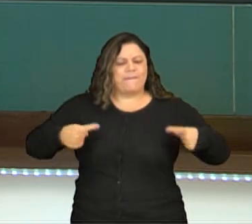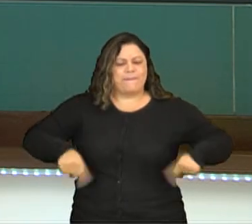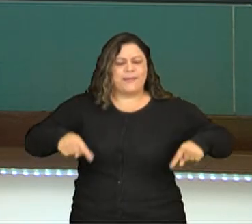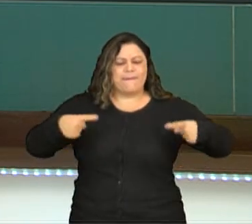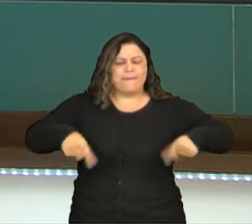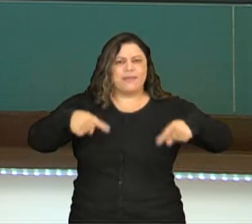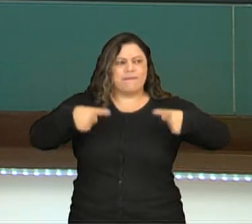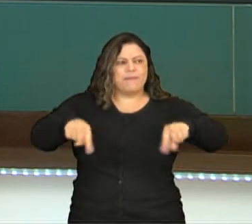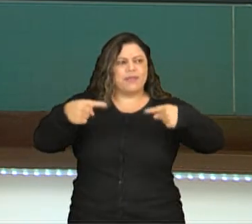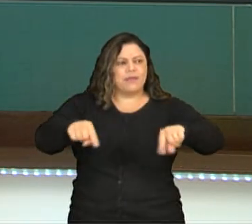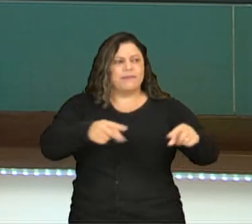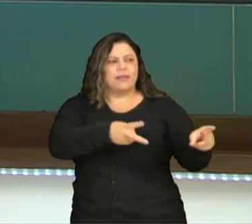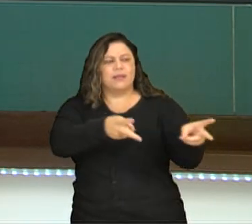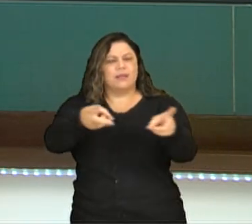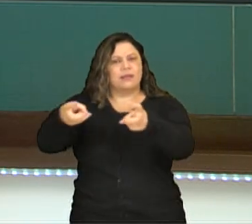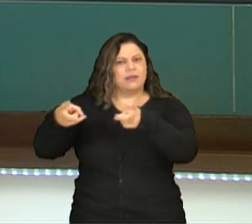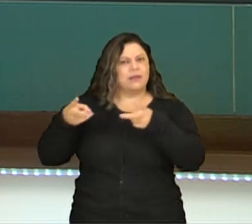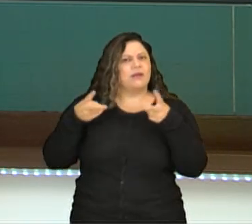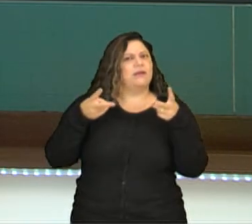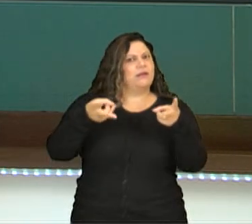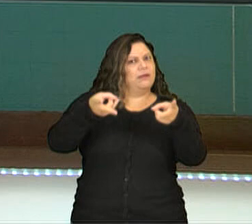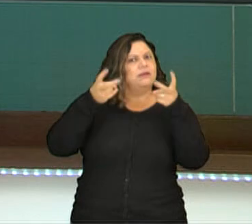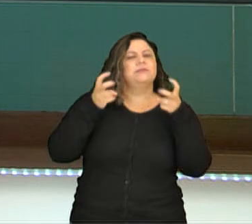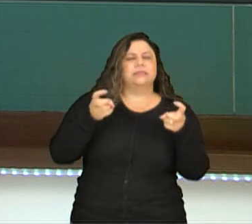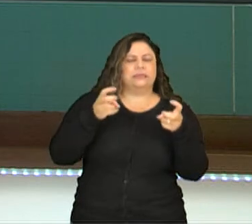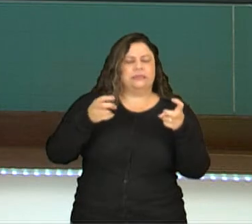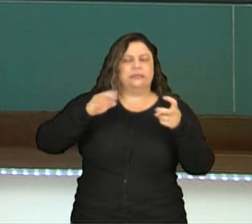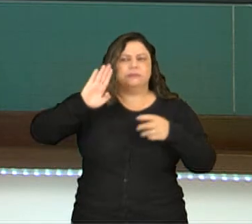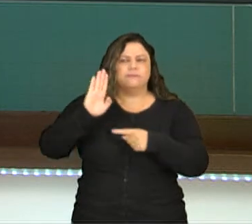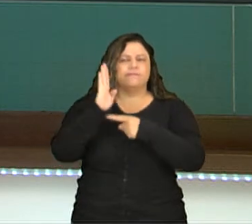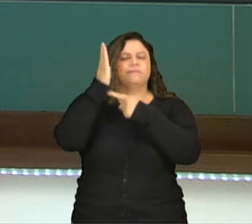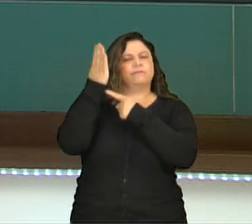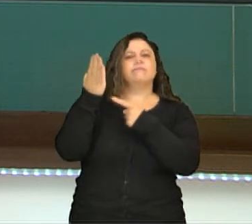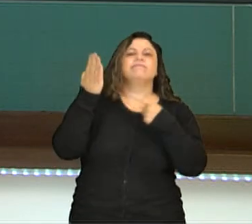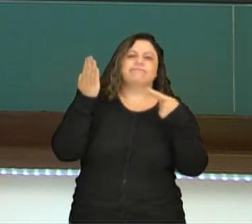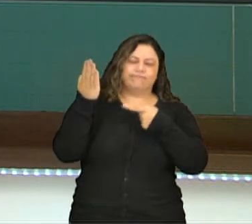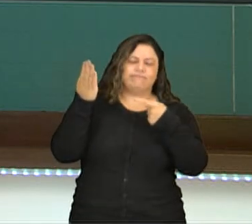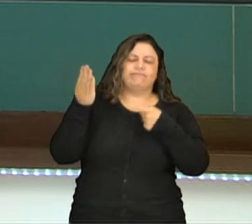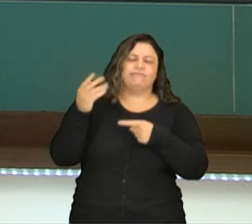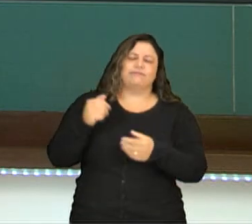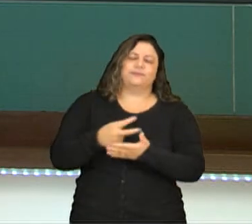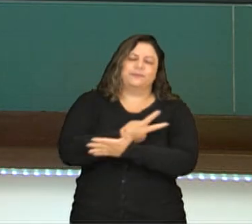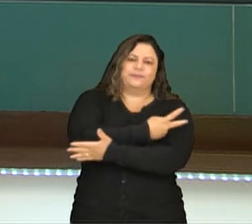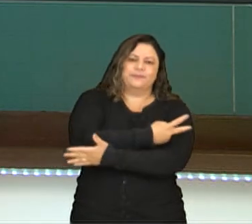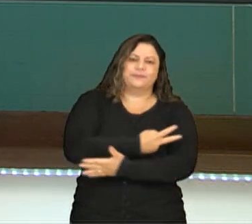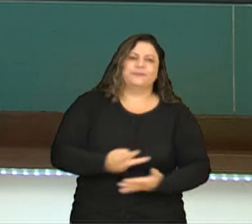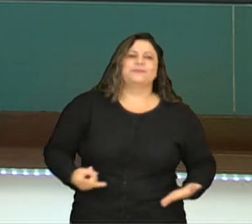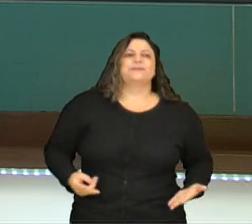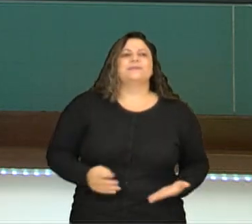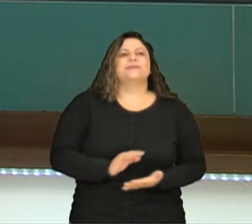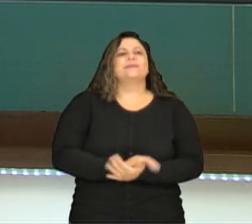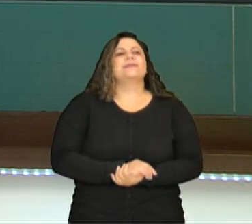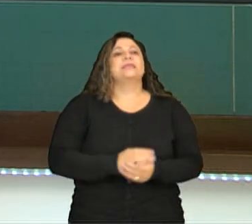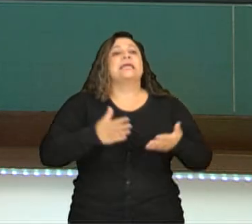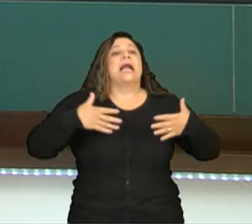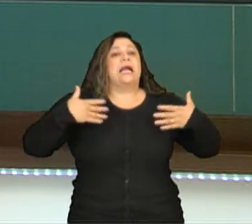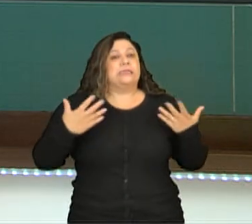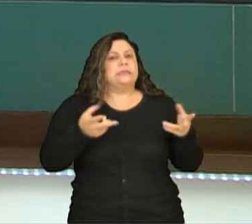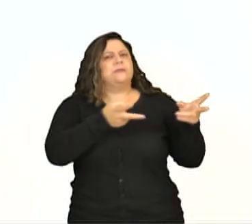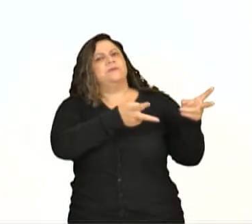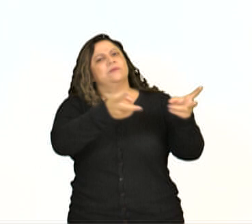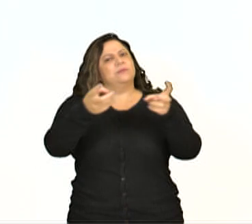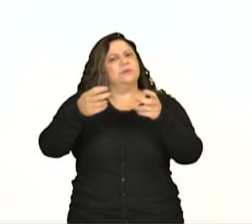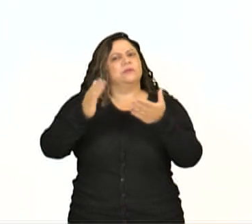justamente perceber essas heresias e dizer que elas estavam equivocadas. Então, nós vamos